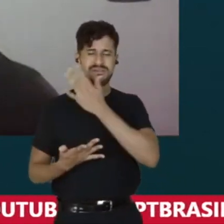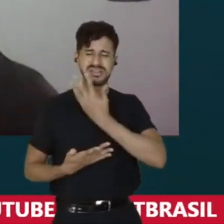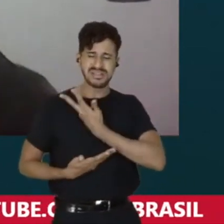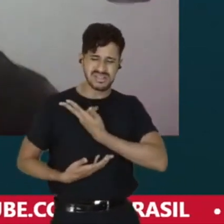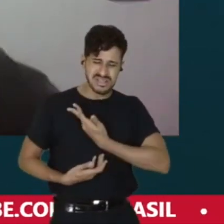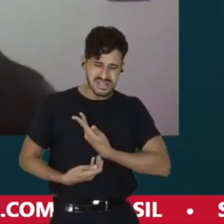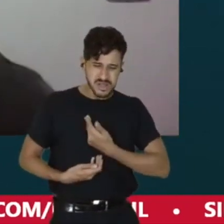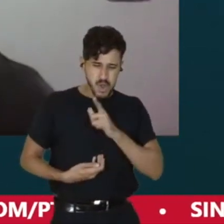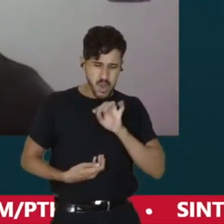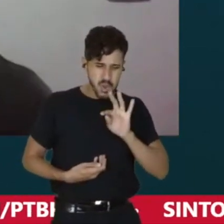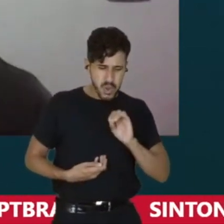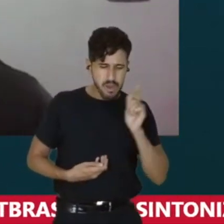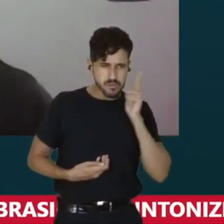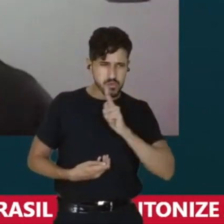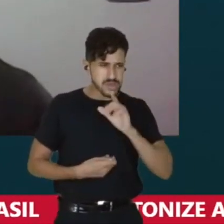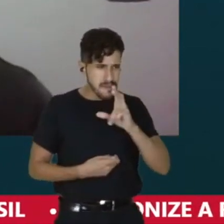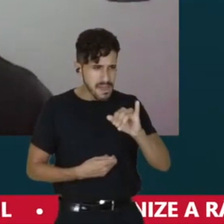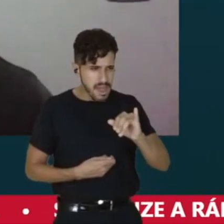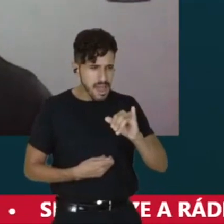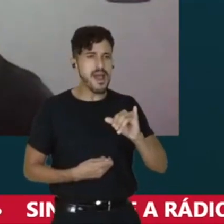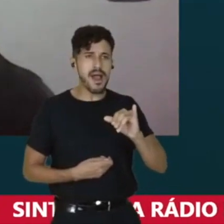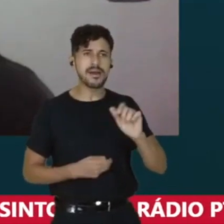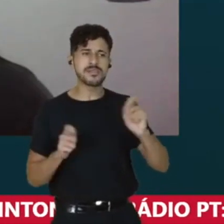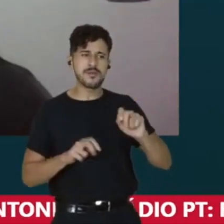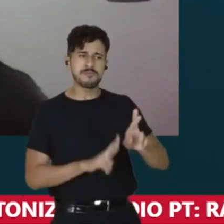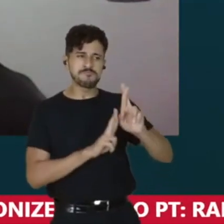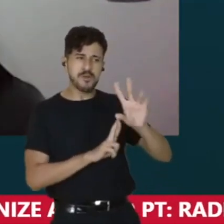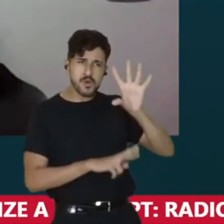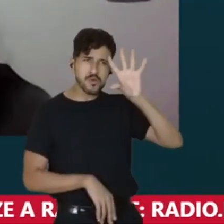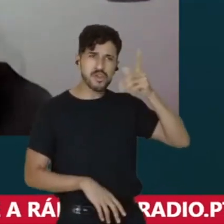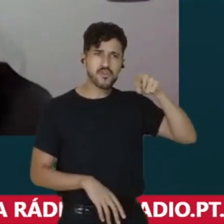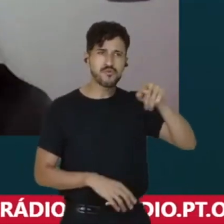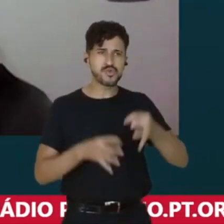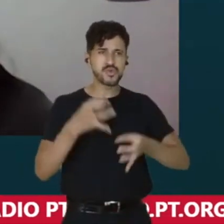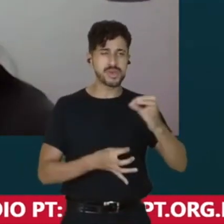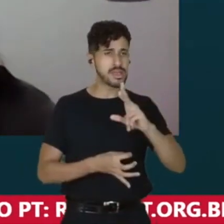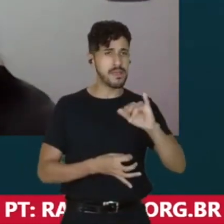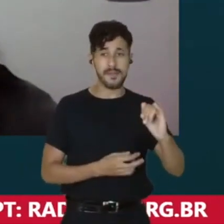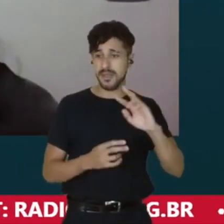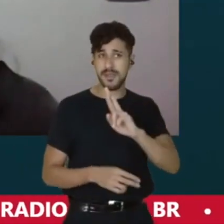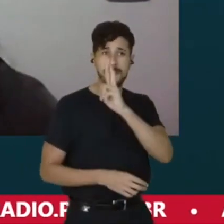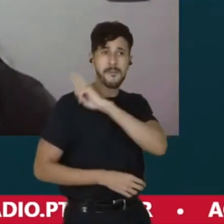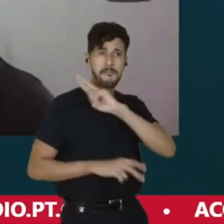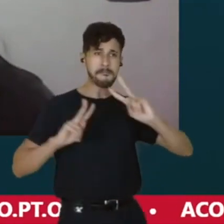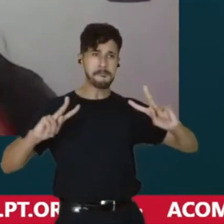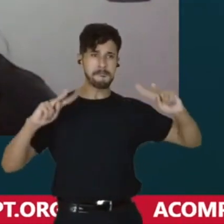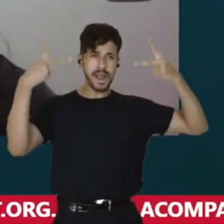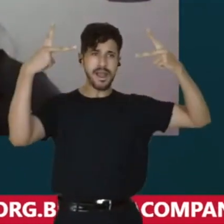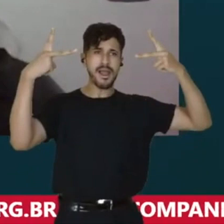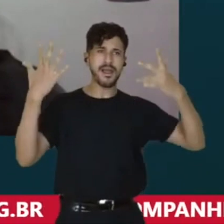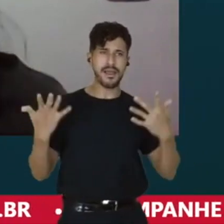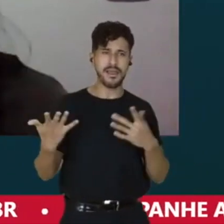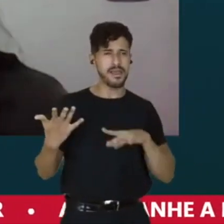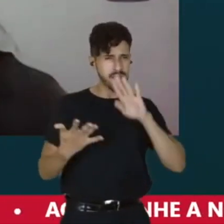nessa perspectiva de se fazer justiça, né, a CPI foi para um outro patamar de responsabilidade. Então, é